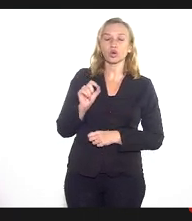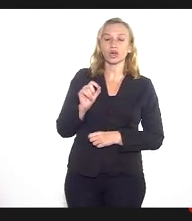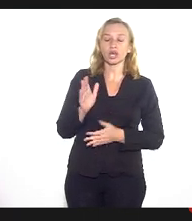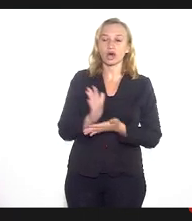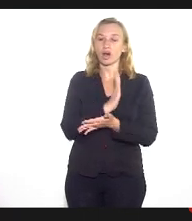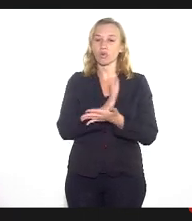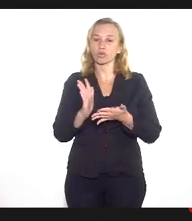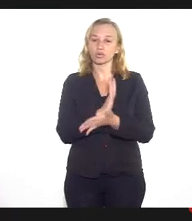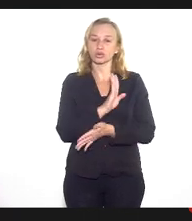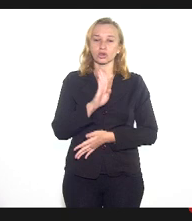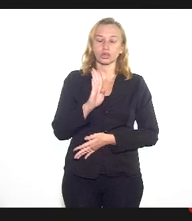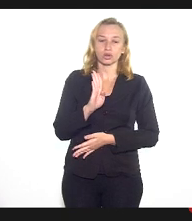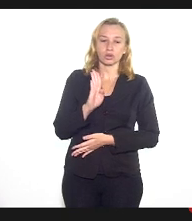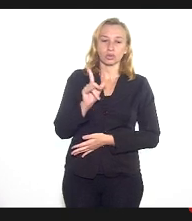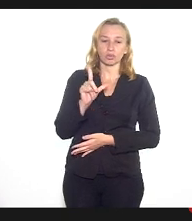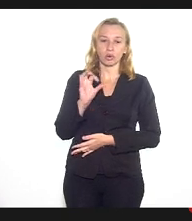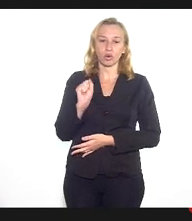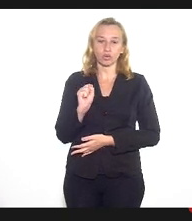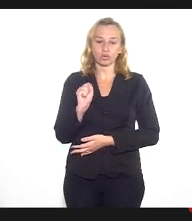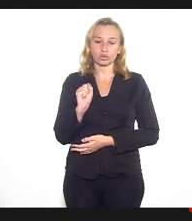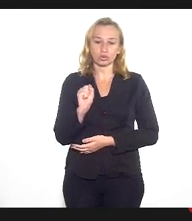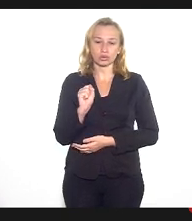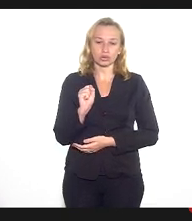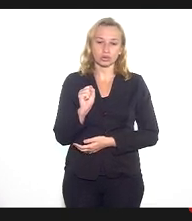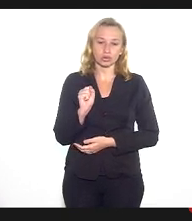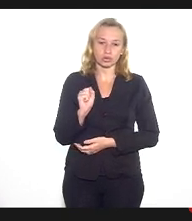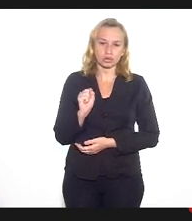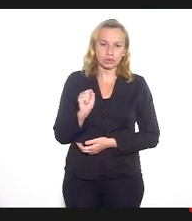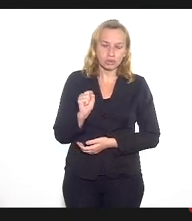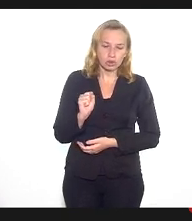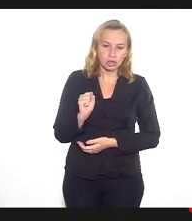blocos de